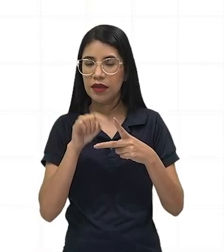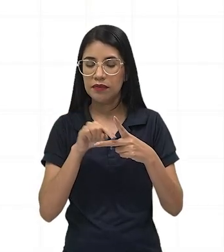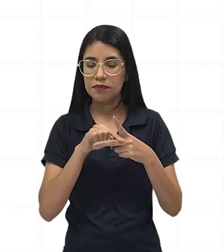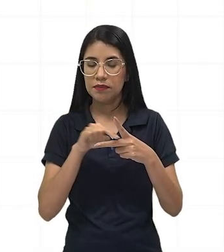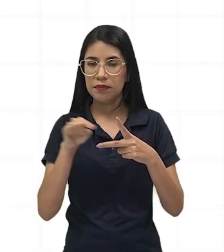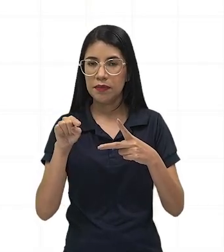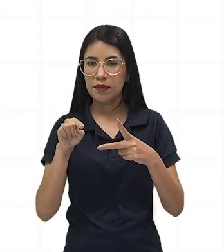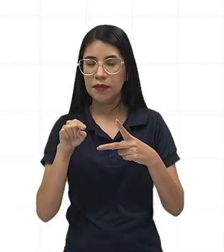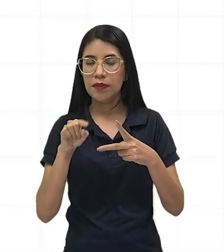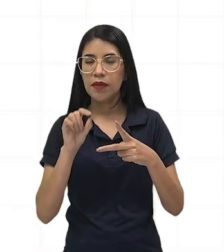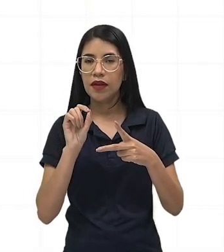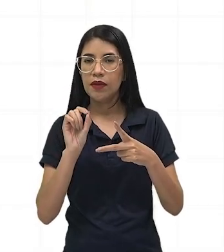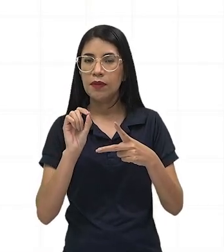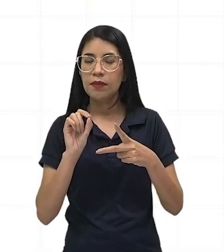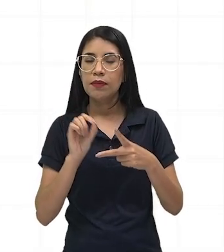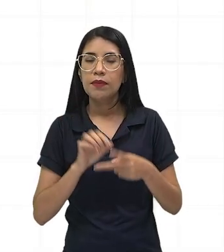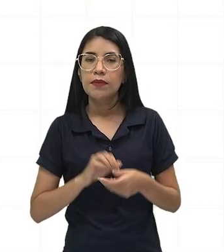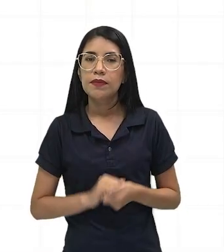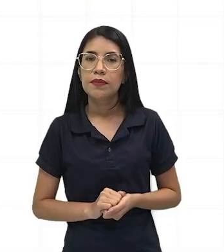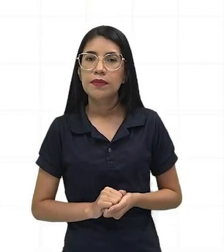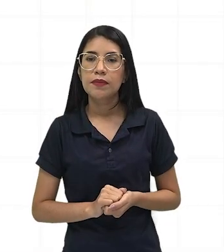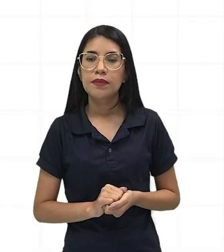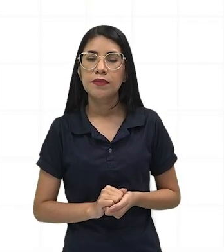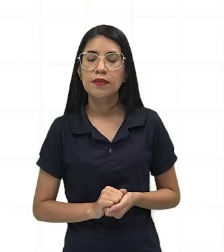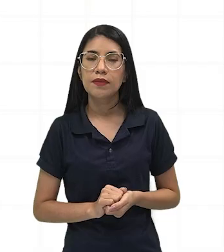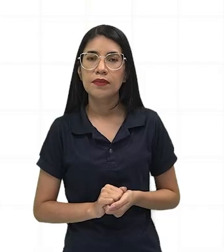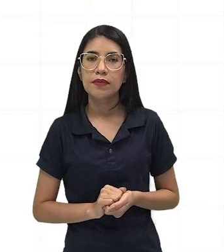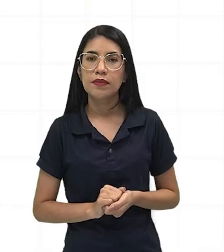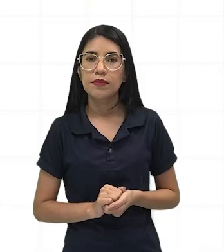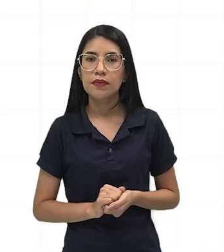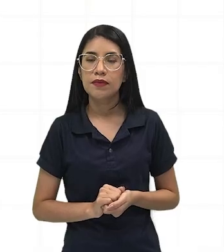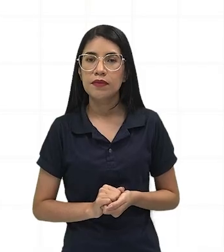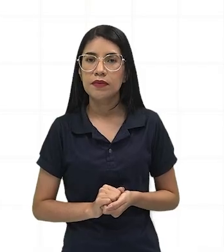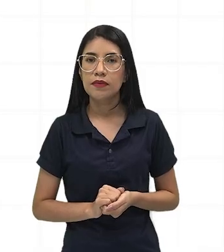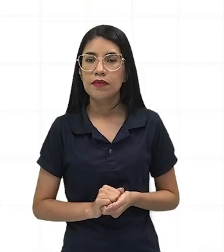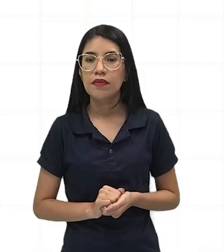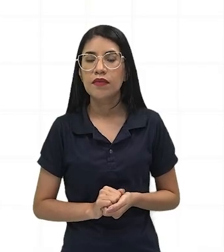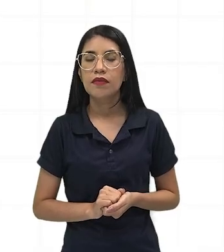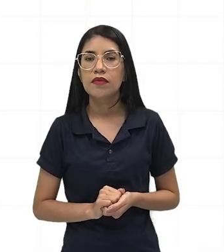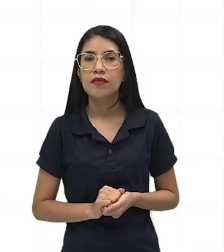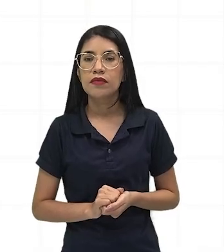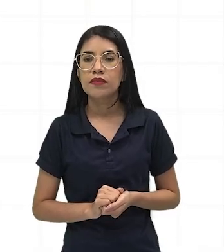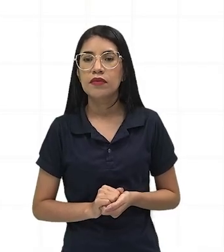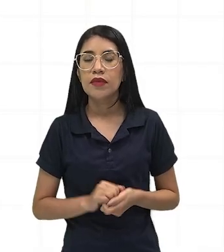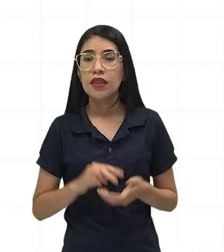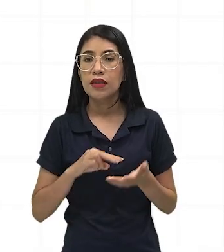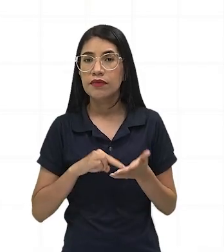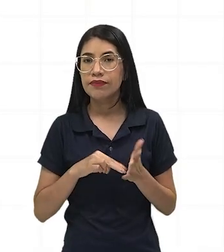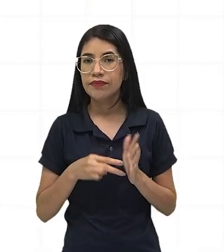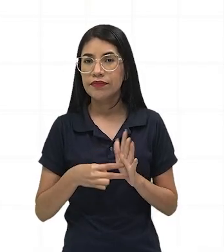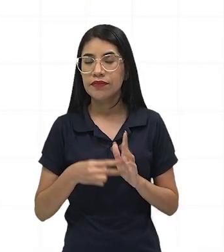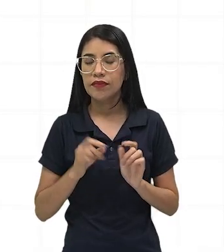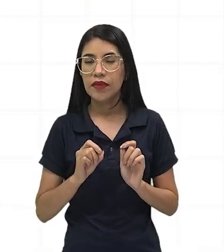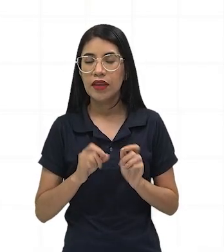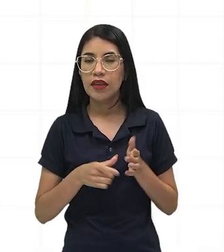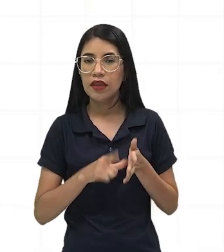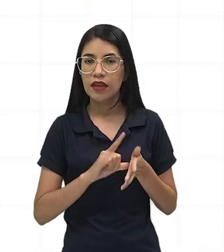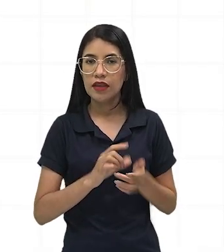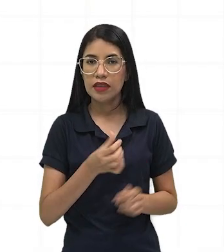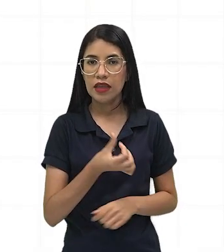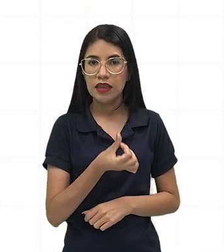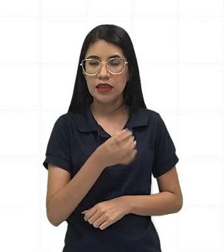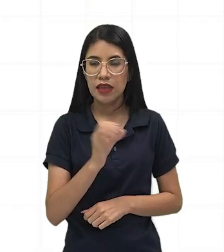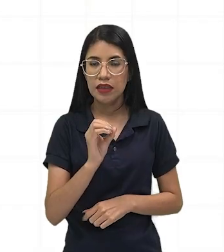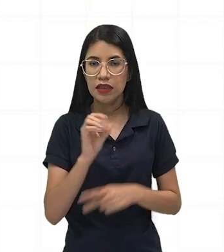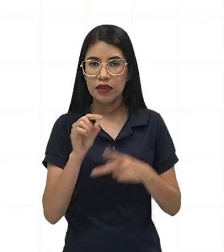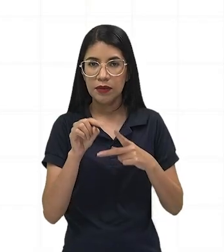tá? E se eu estou afirmando que ela é uma bissetriz, significa que eu vou pegar este meu ângulozinho aqui, que antes era de